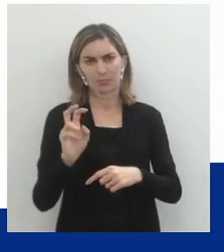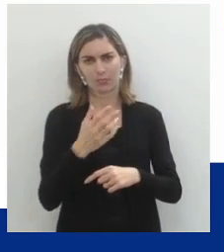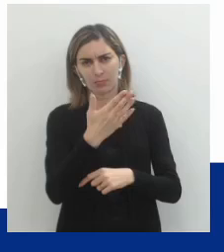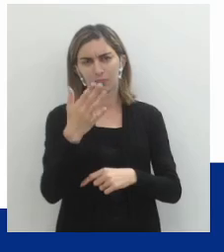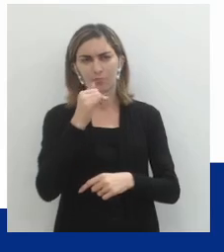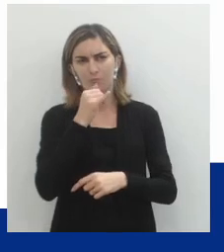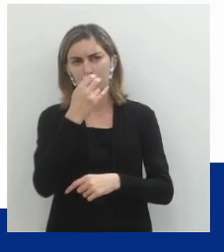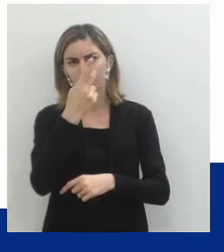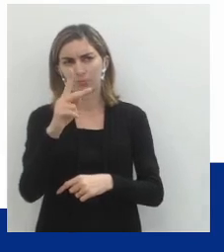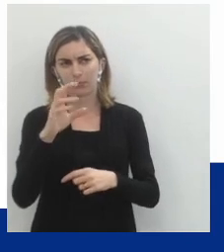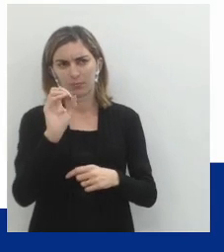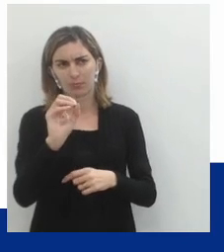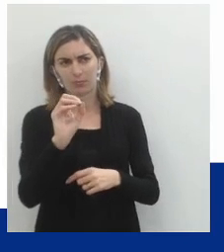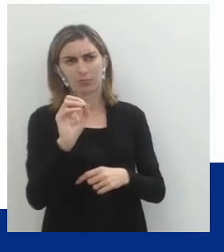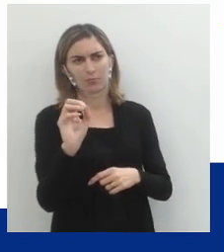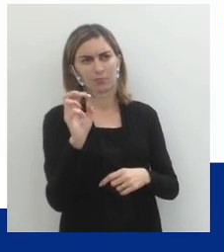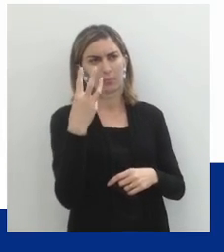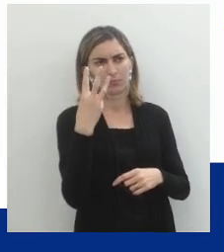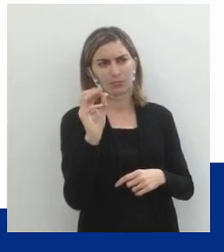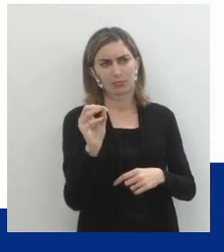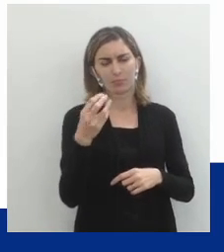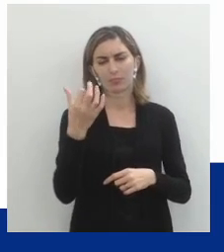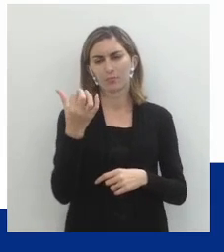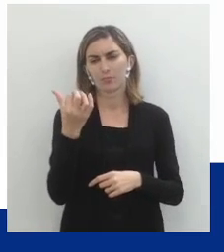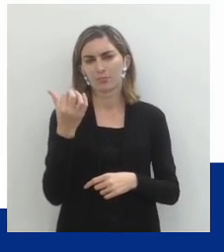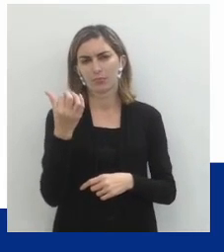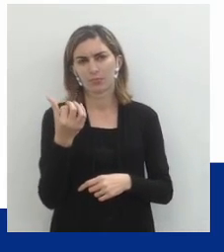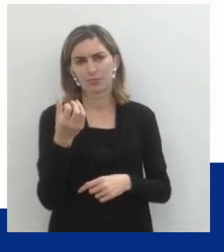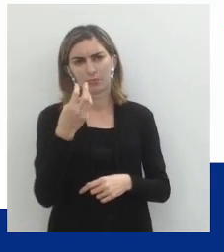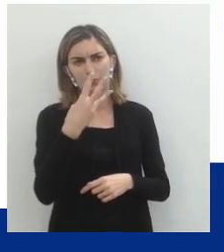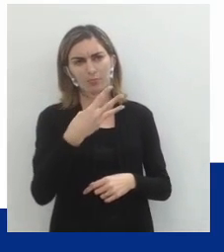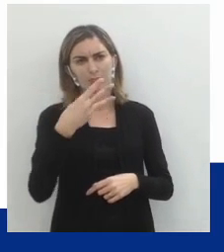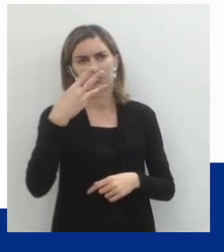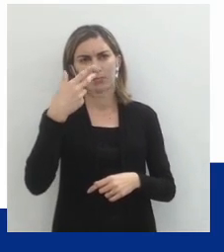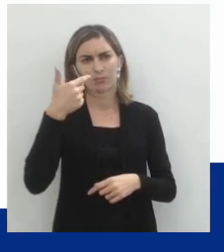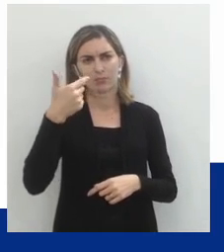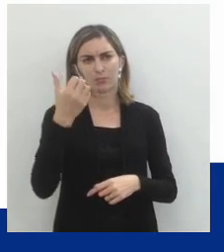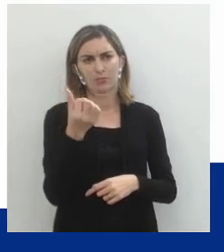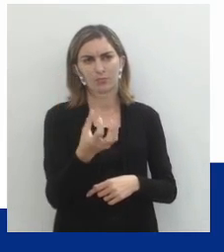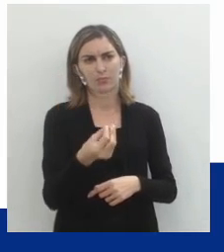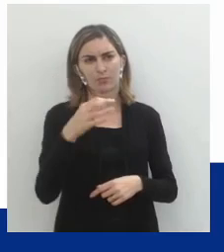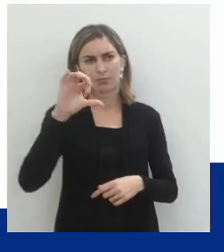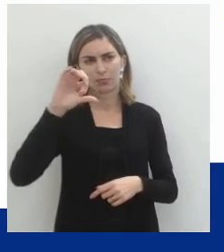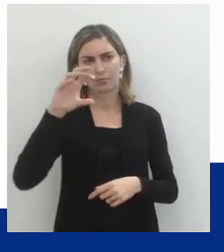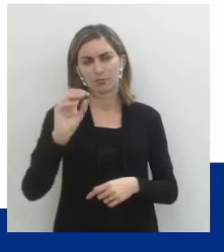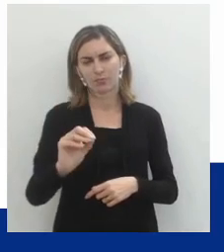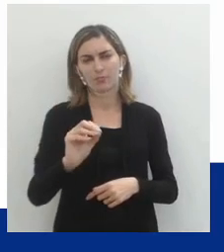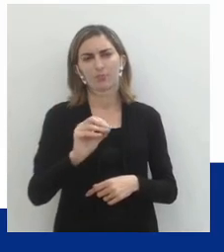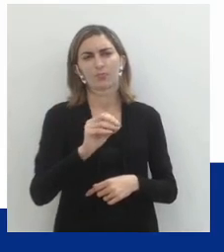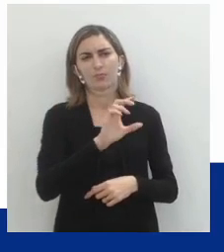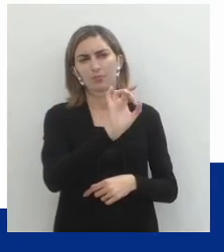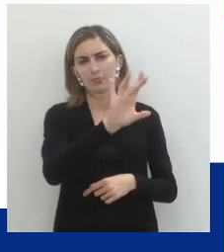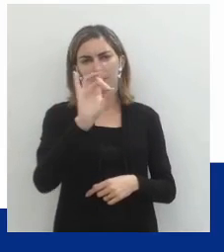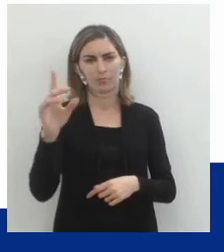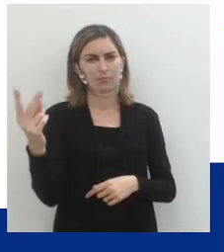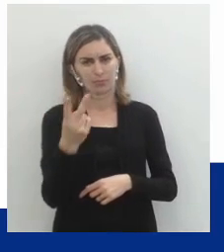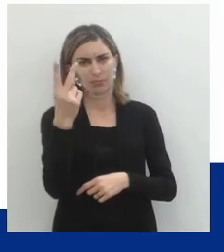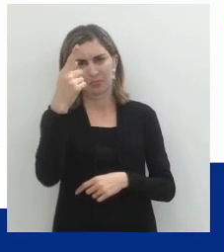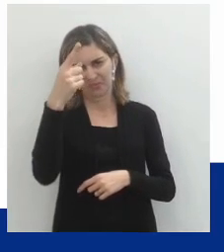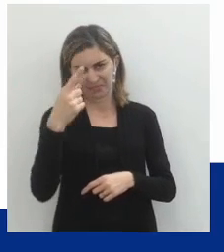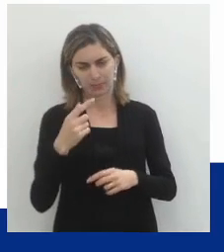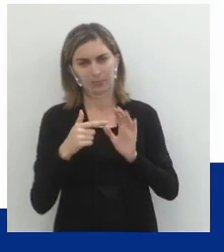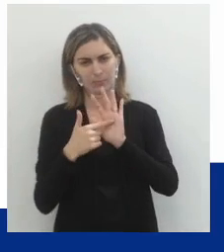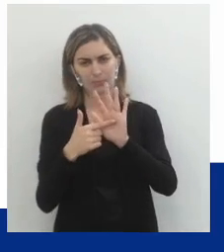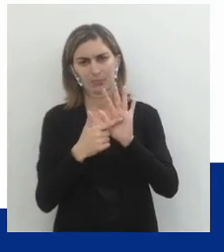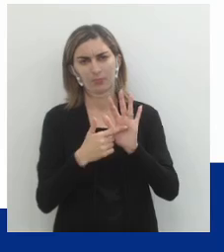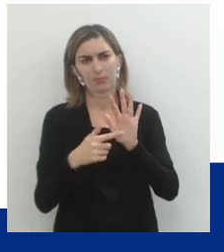por exemplo, 0, 30 graus, 360 graus, 90 graus. Cada valor desse aí apresentado